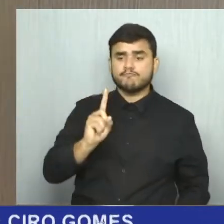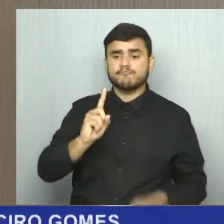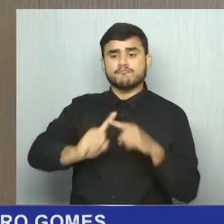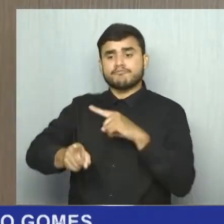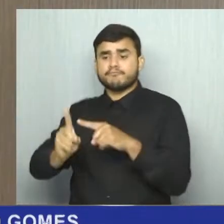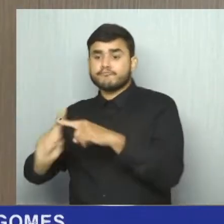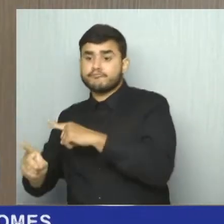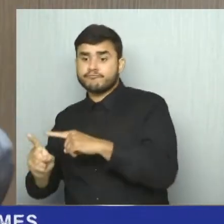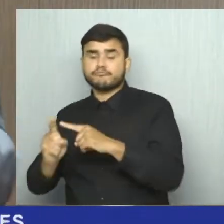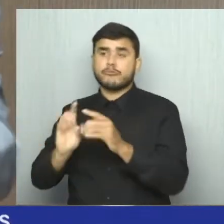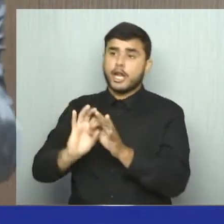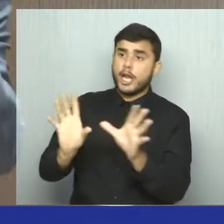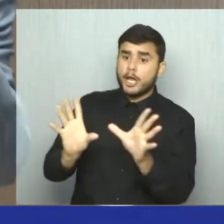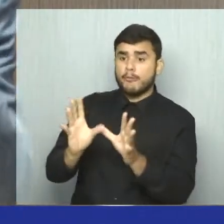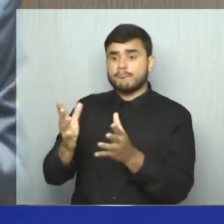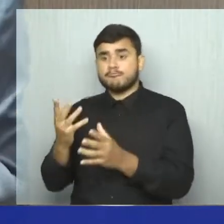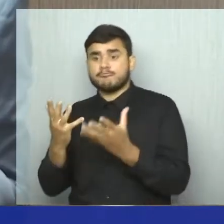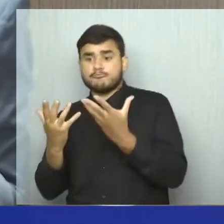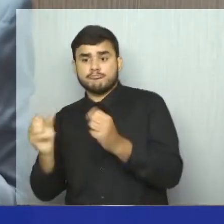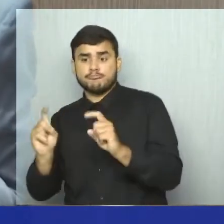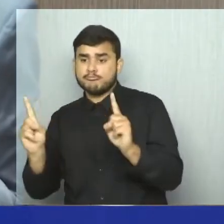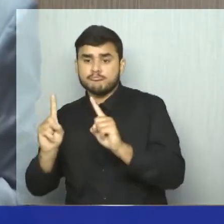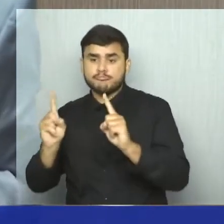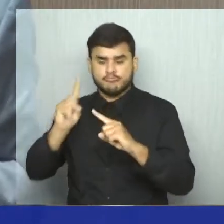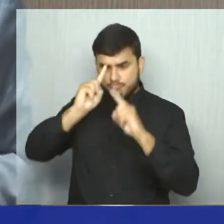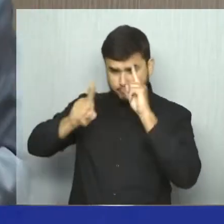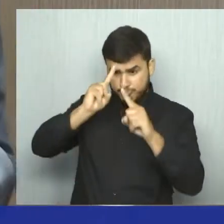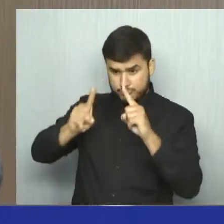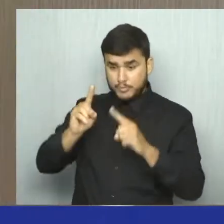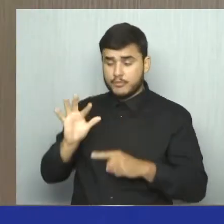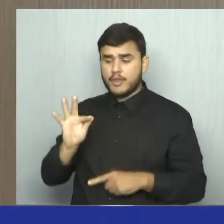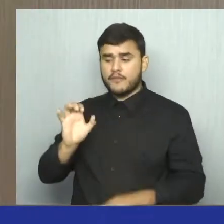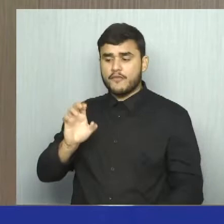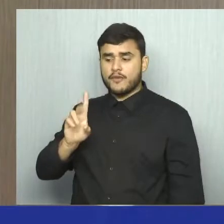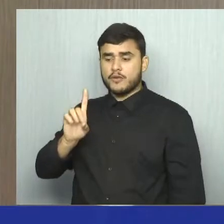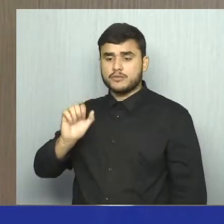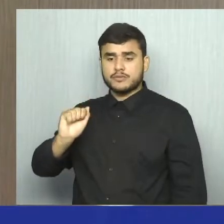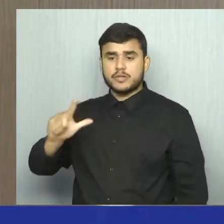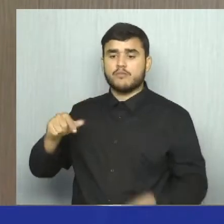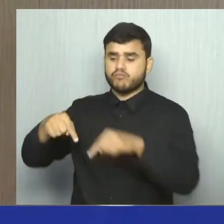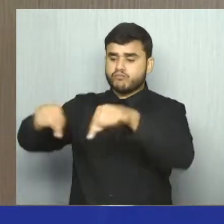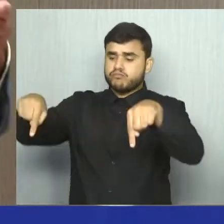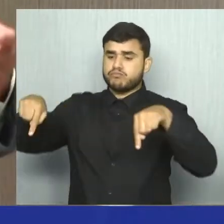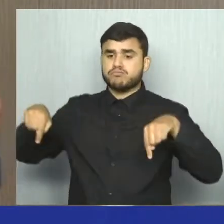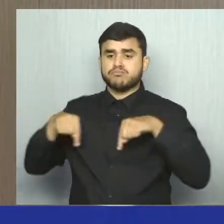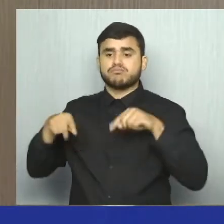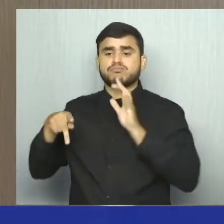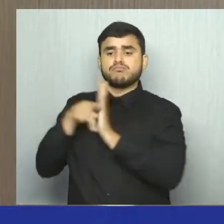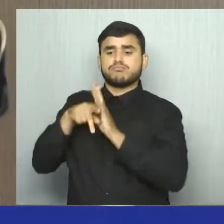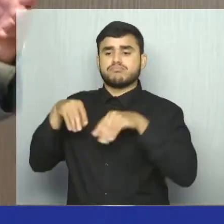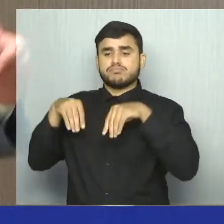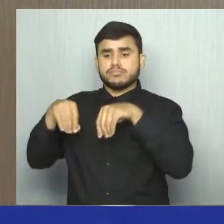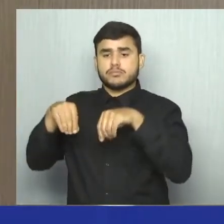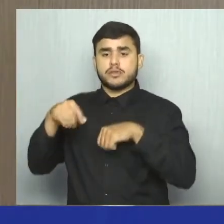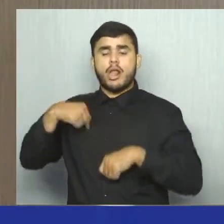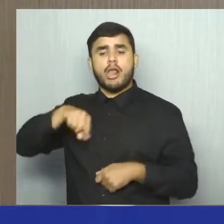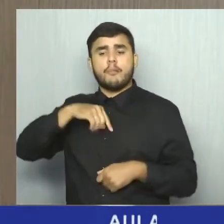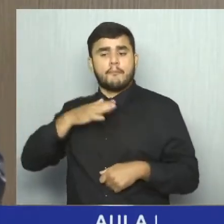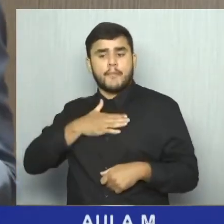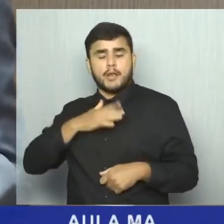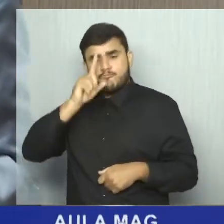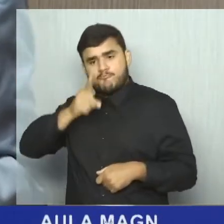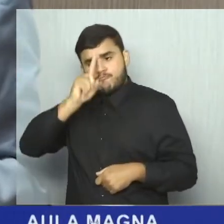uso da terra, e extraía, como até muito recentemente na história do Ceará, a terça, a tralha,